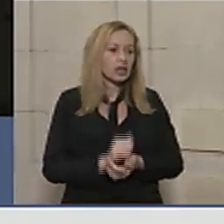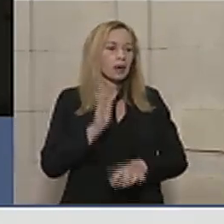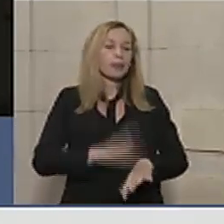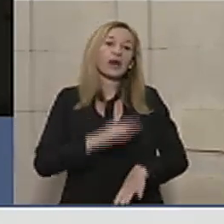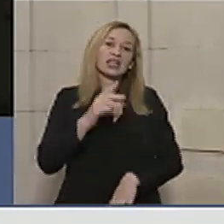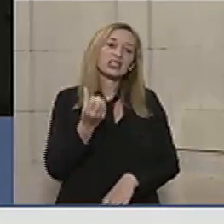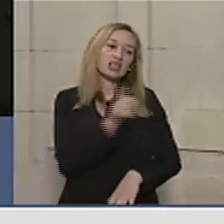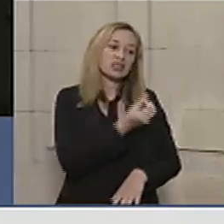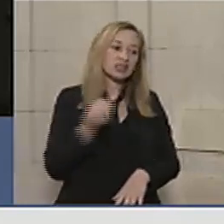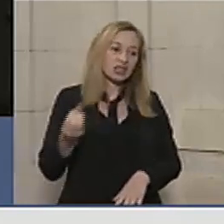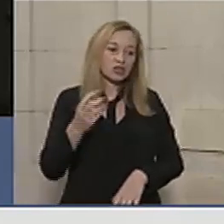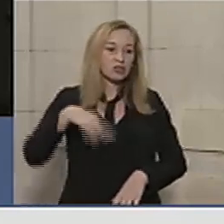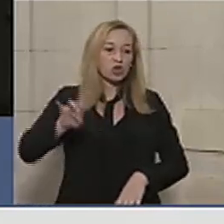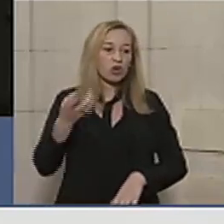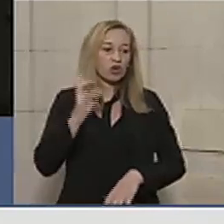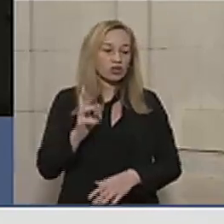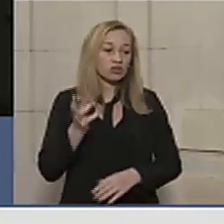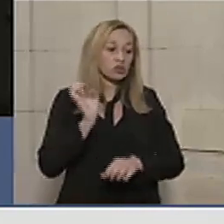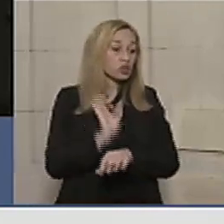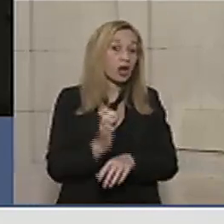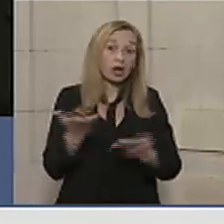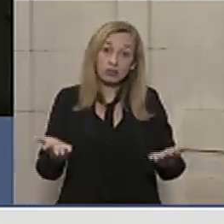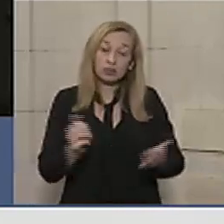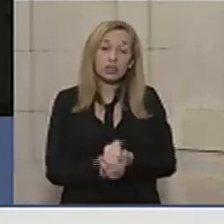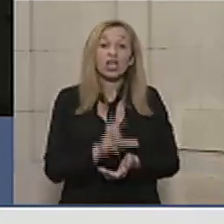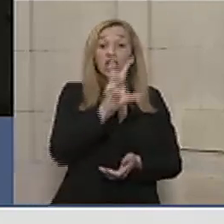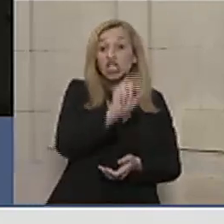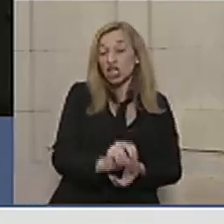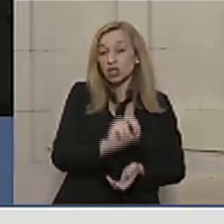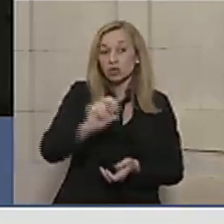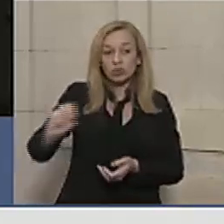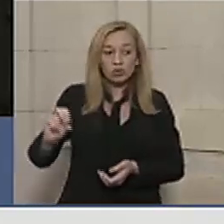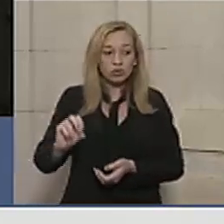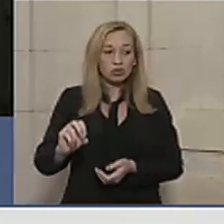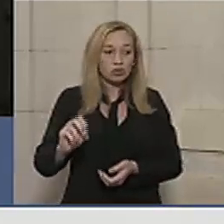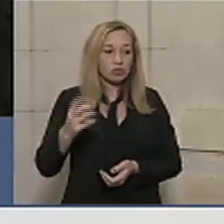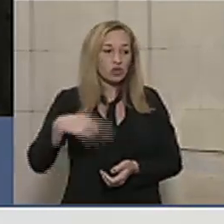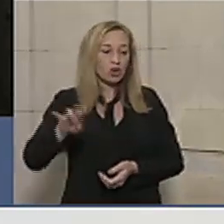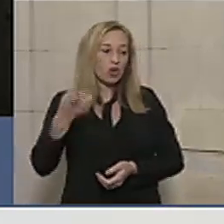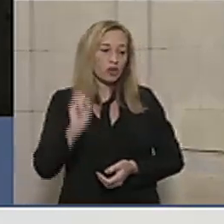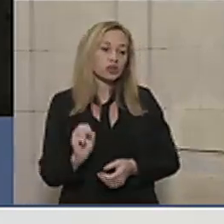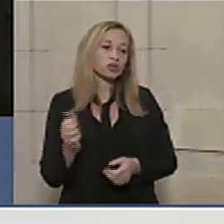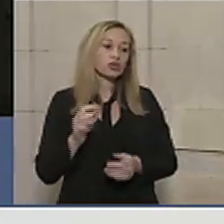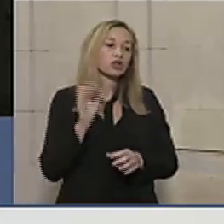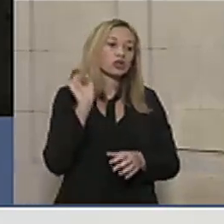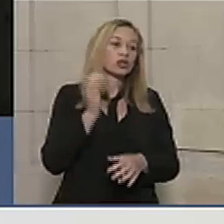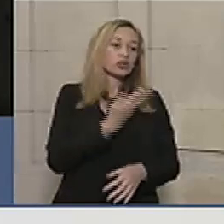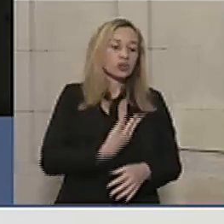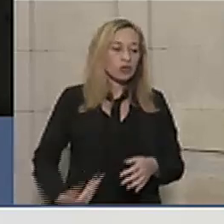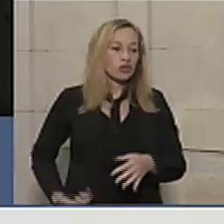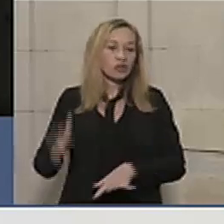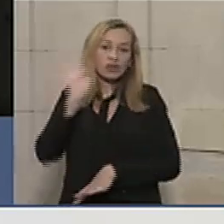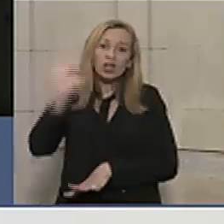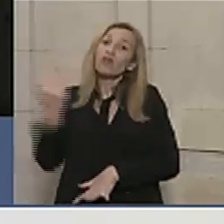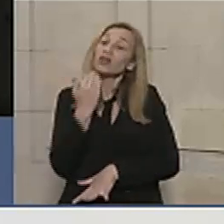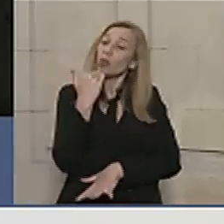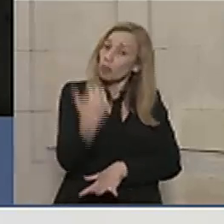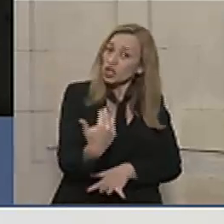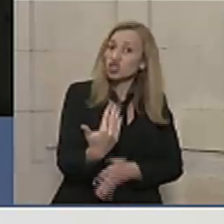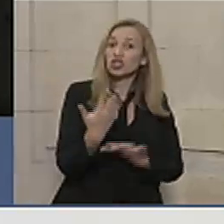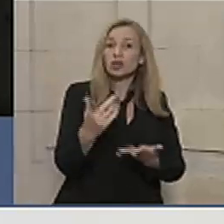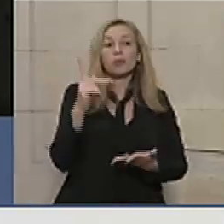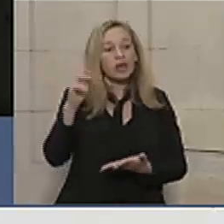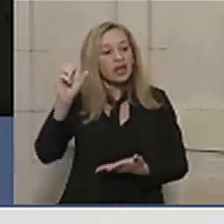600 milhões de investimento do Estado. E mais de 500 milhões do governo federal. Então, fazer um apelo à bancada